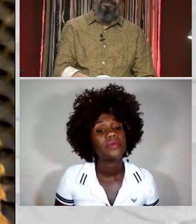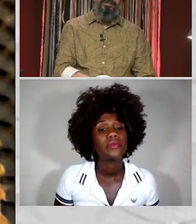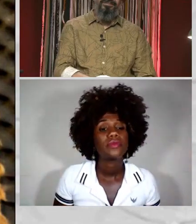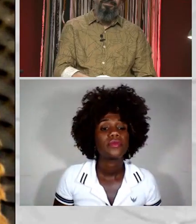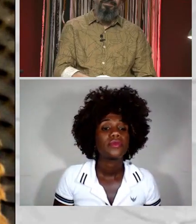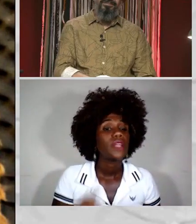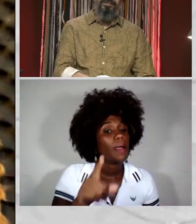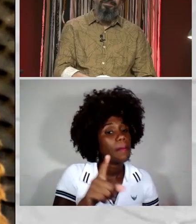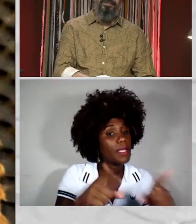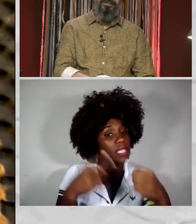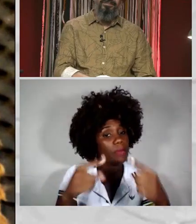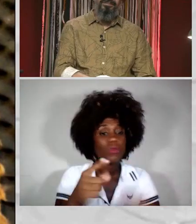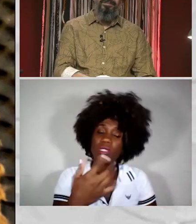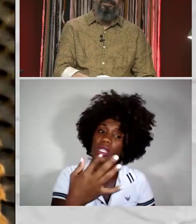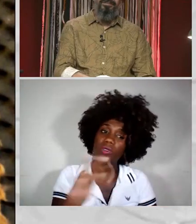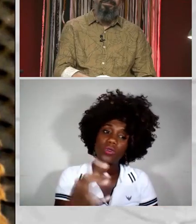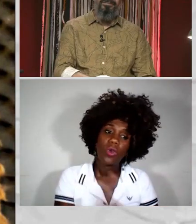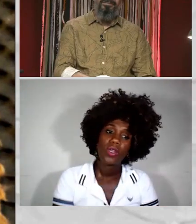mas ela não dói.